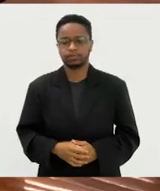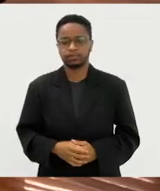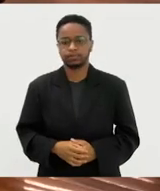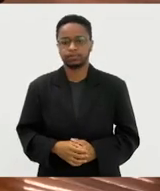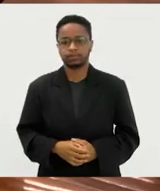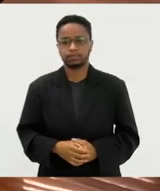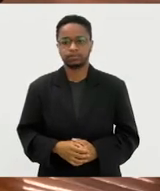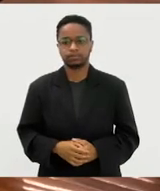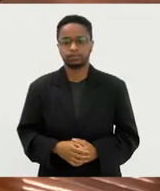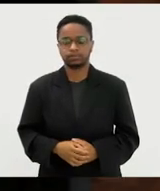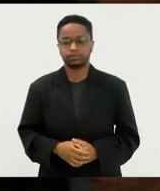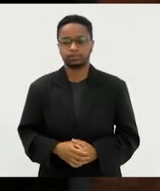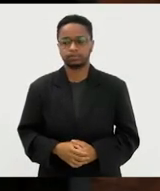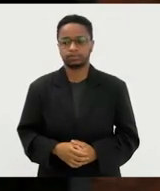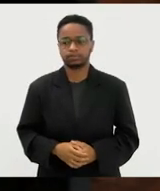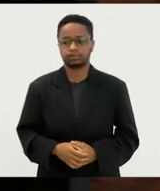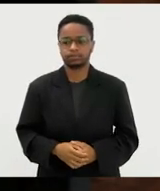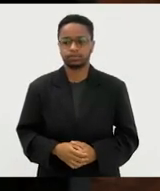O